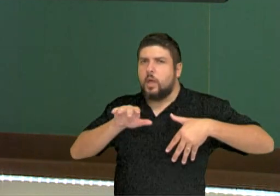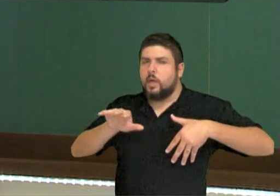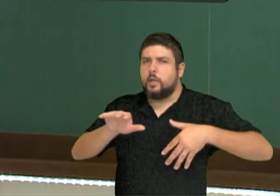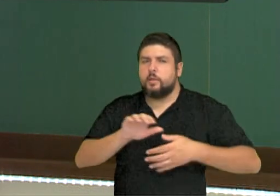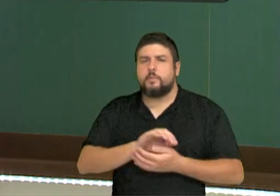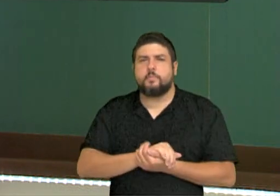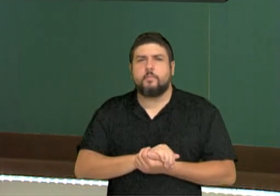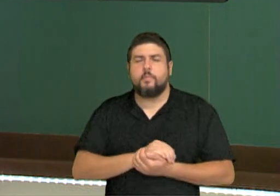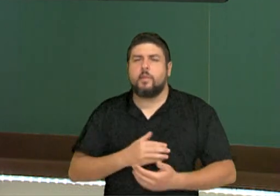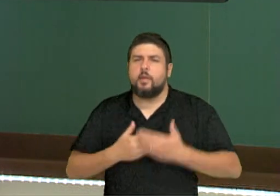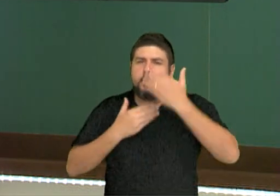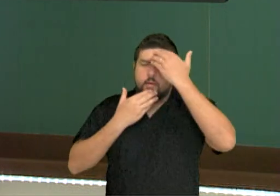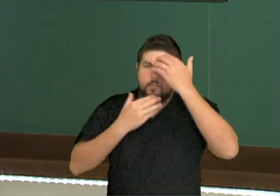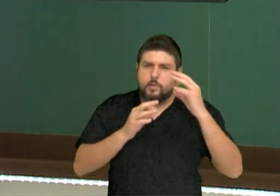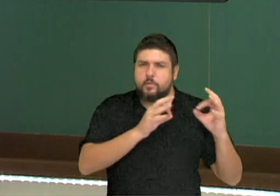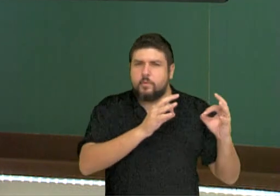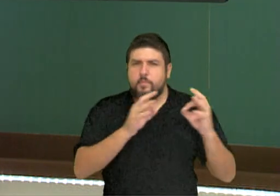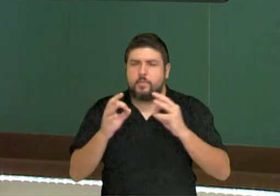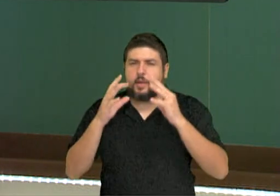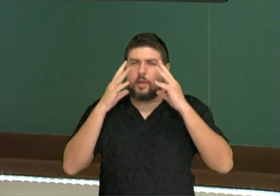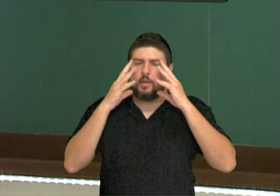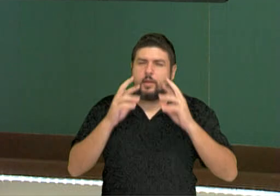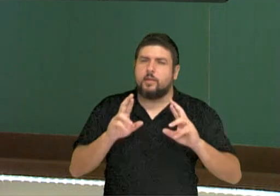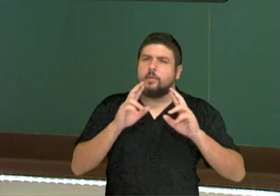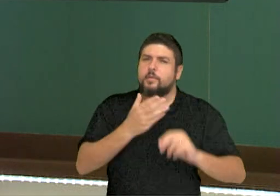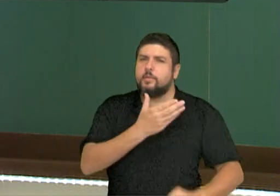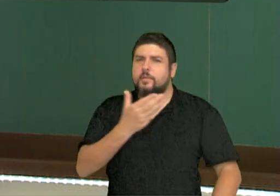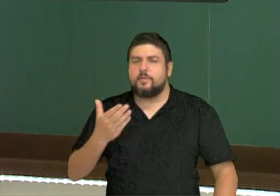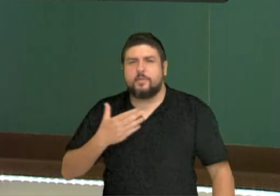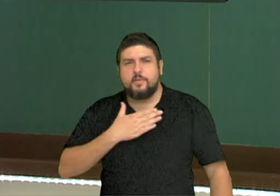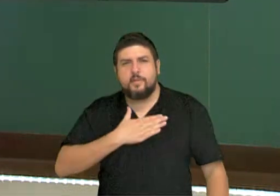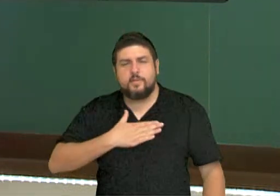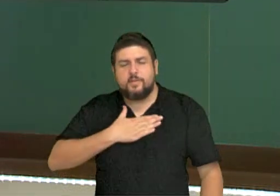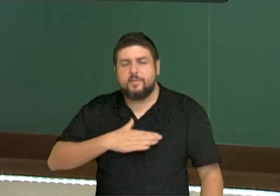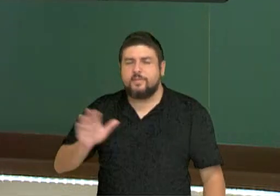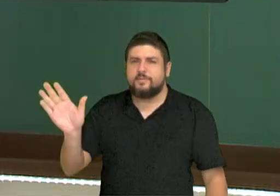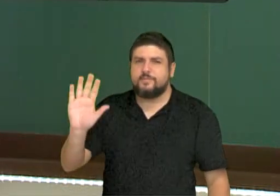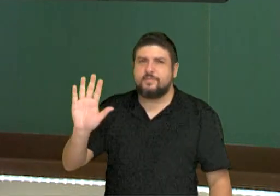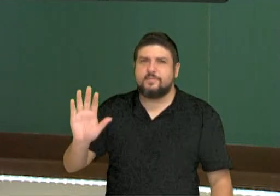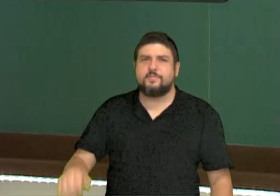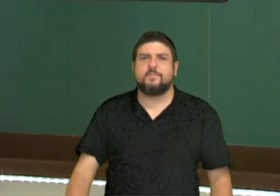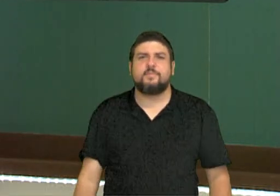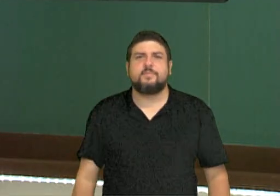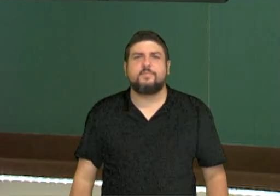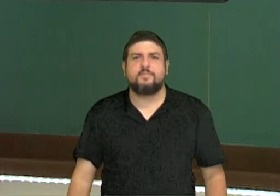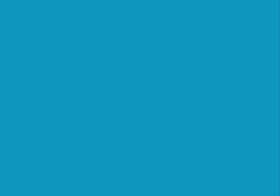Eu agradeço a sua atenção, espero que você tenha gostado dessa aula e até mais.